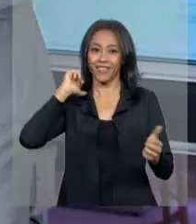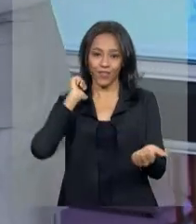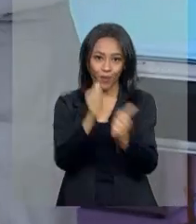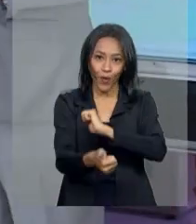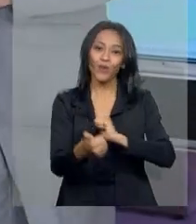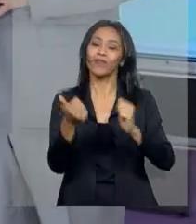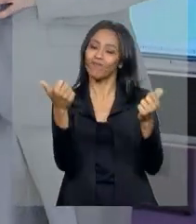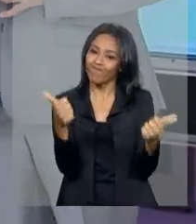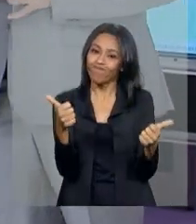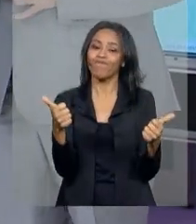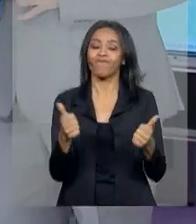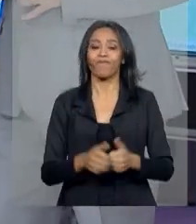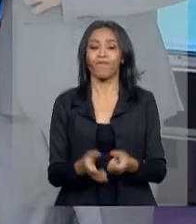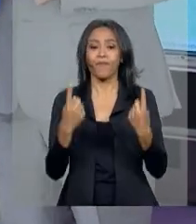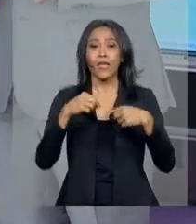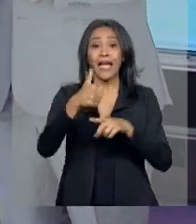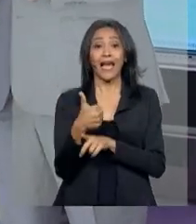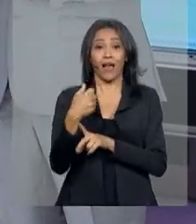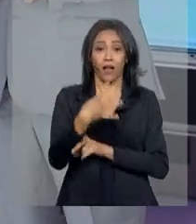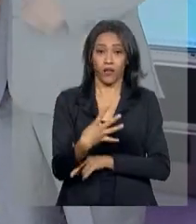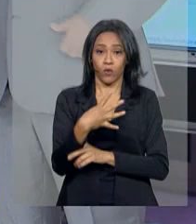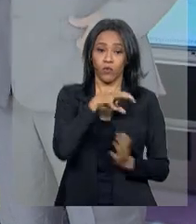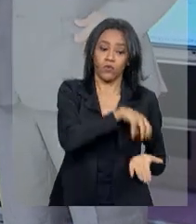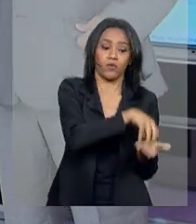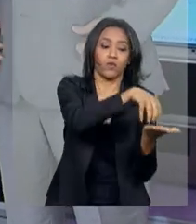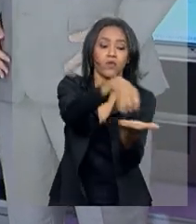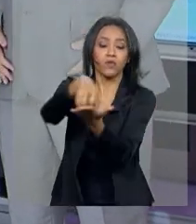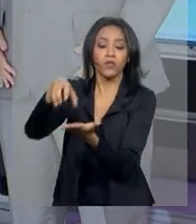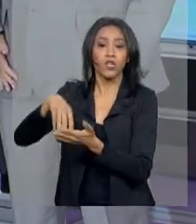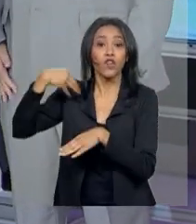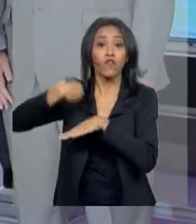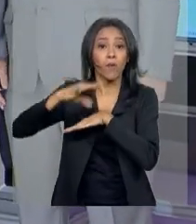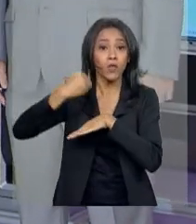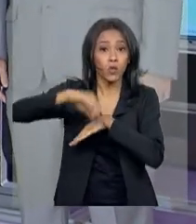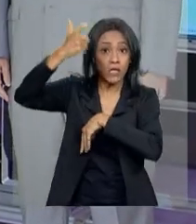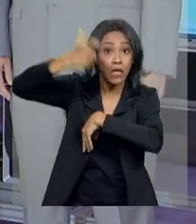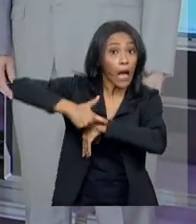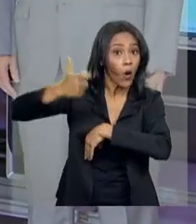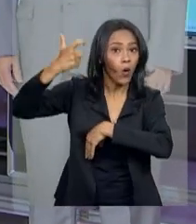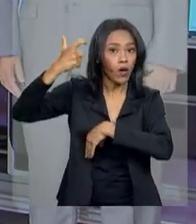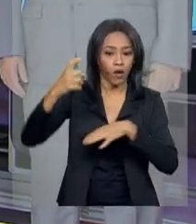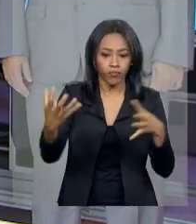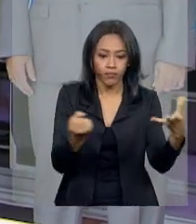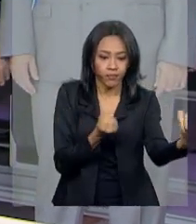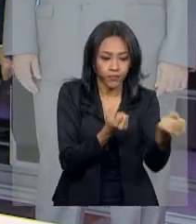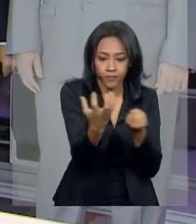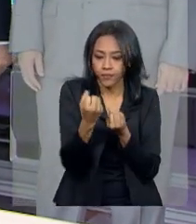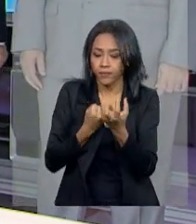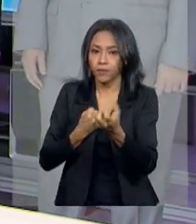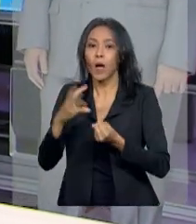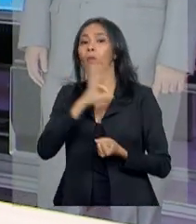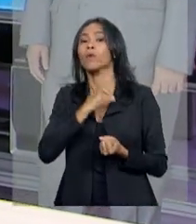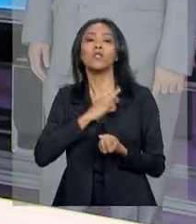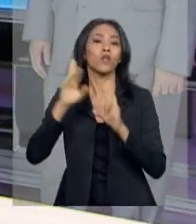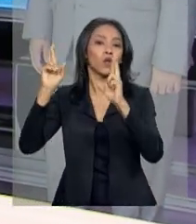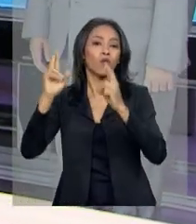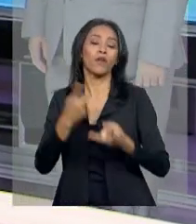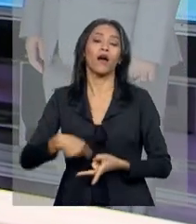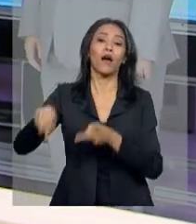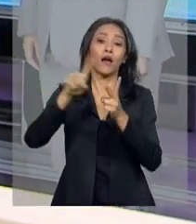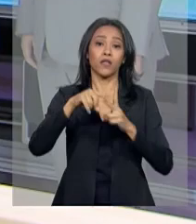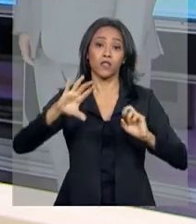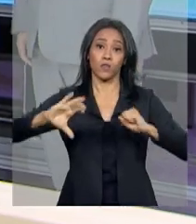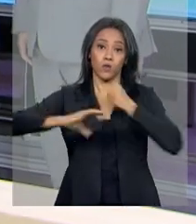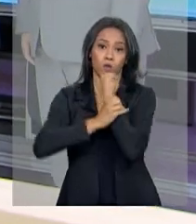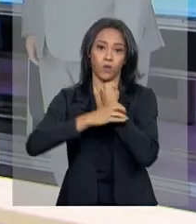eventos. São 14 órgãos compartilhando dados em tempo real, entre eles Polícia Rodoviária Federal, Forças